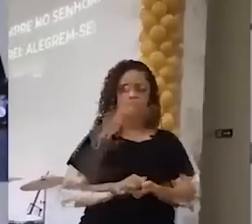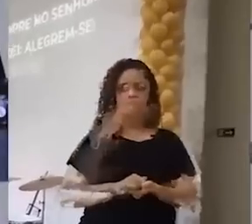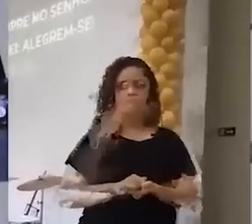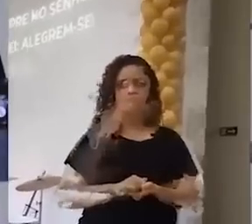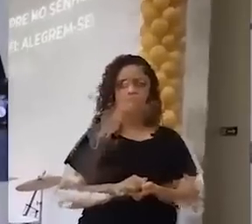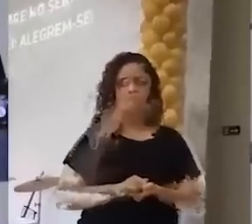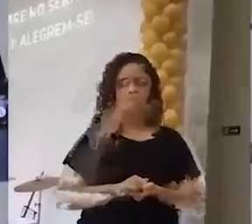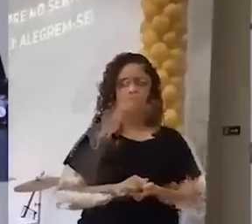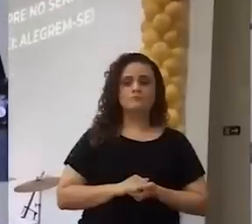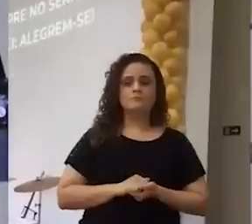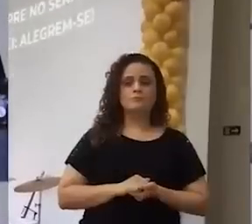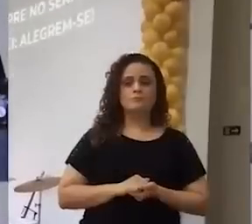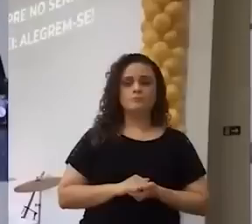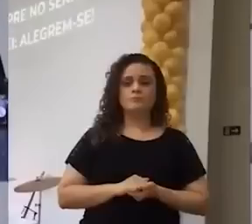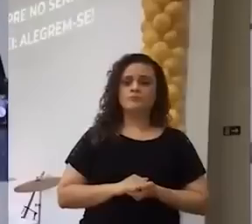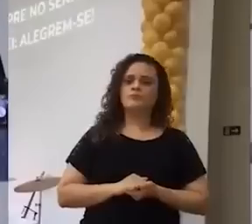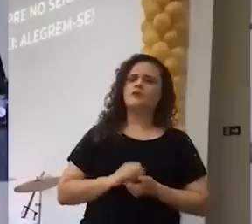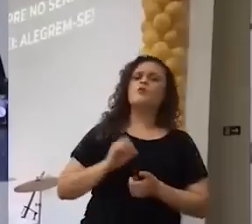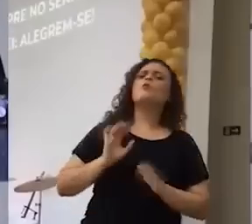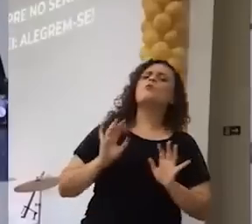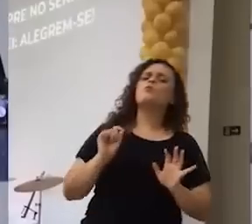Aliás, eu vou fazer uma pergunta.